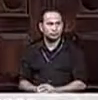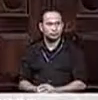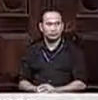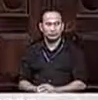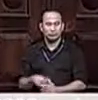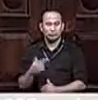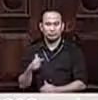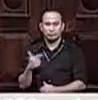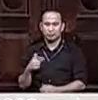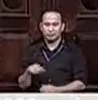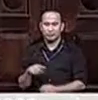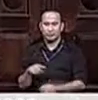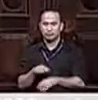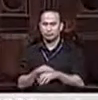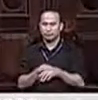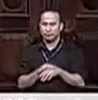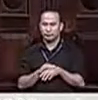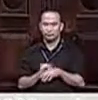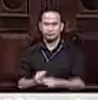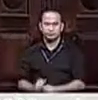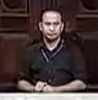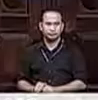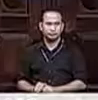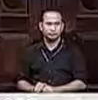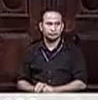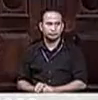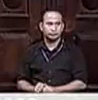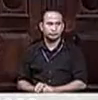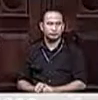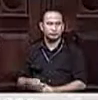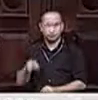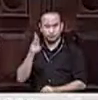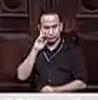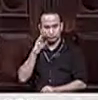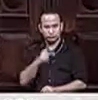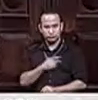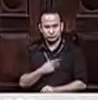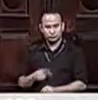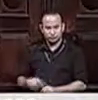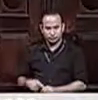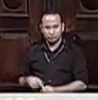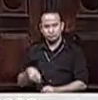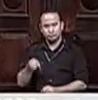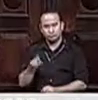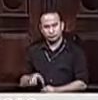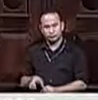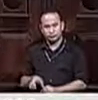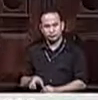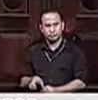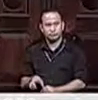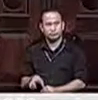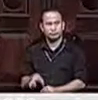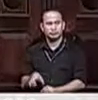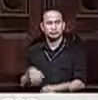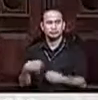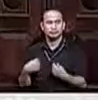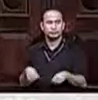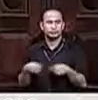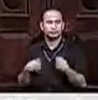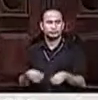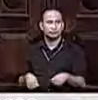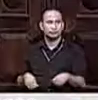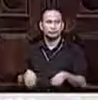Não existe mais nenhum diálogo. Bom, mas, senhora presidente, era necessário fazer